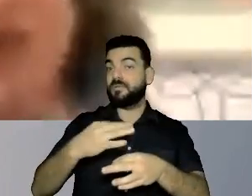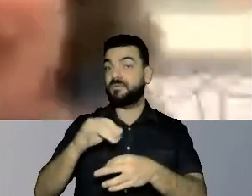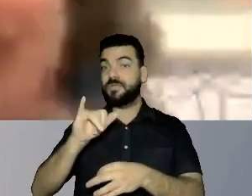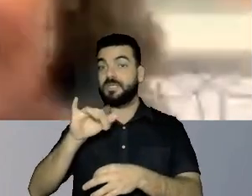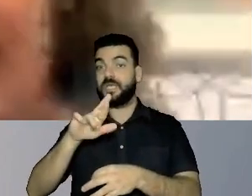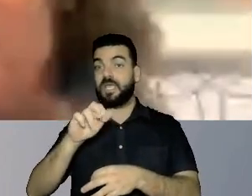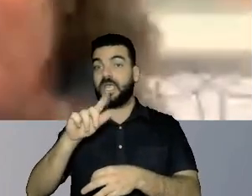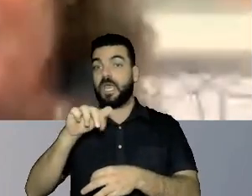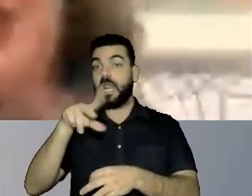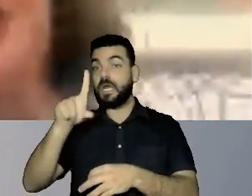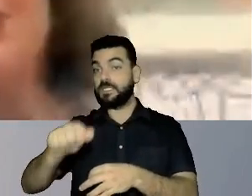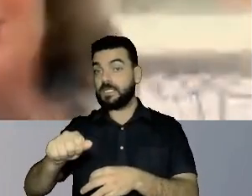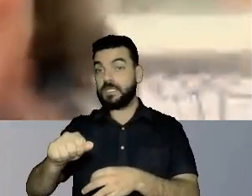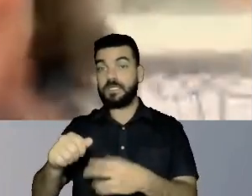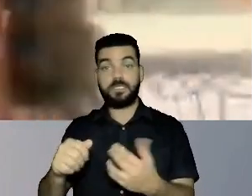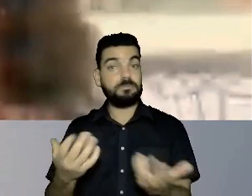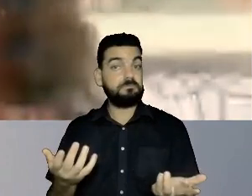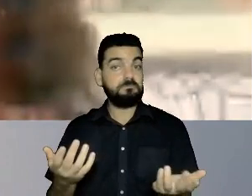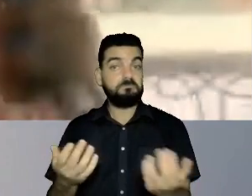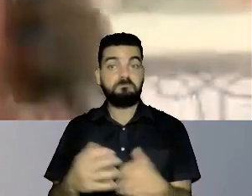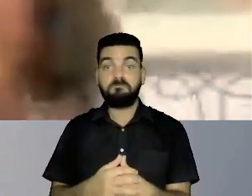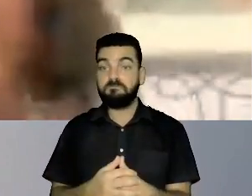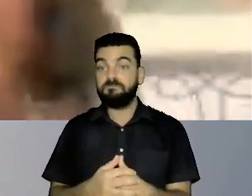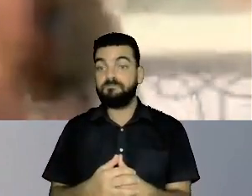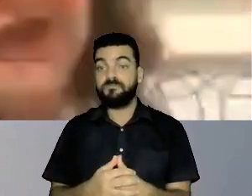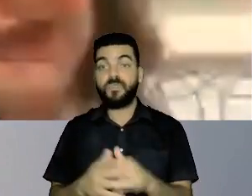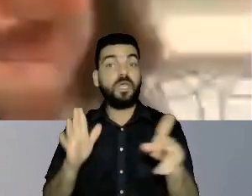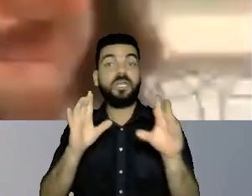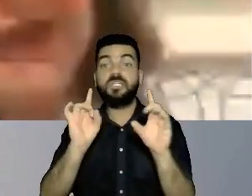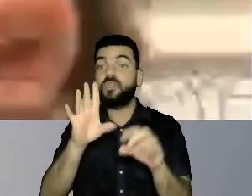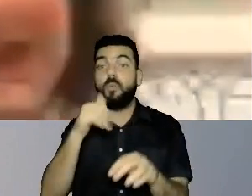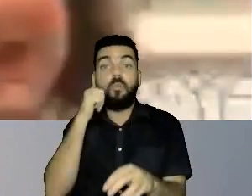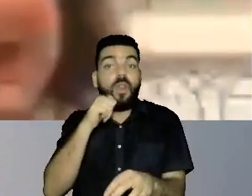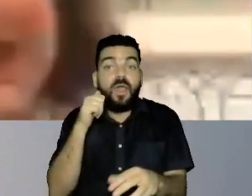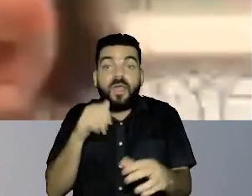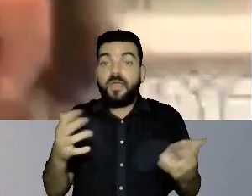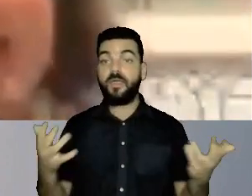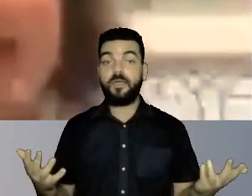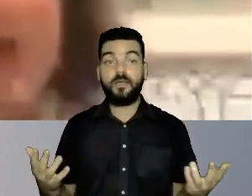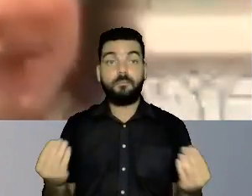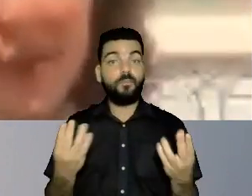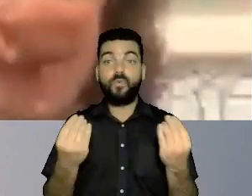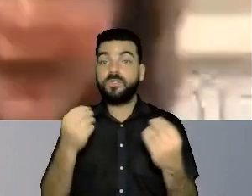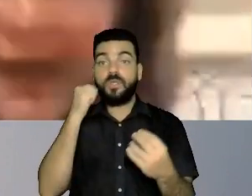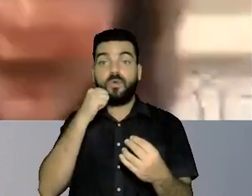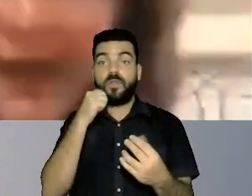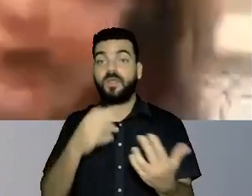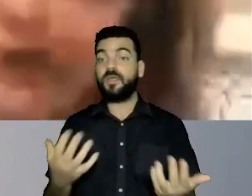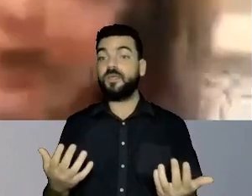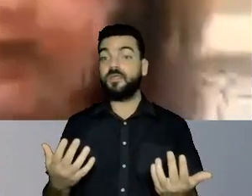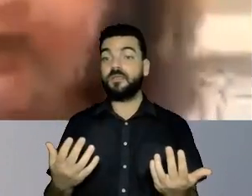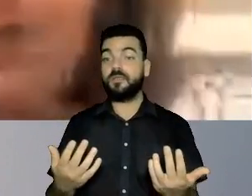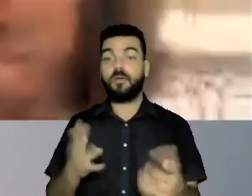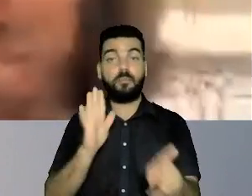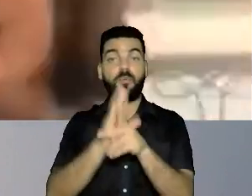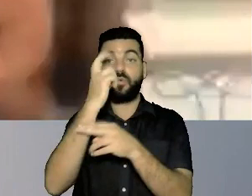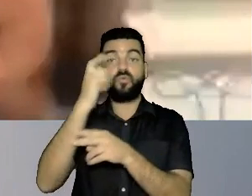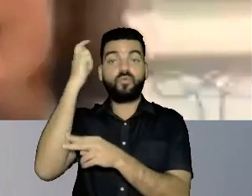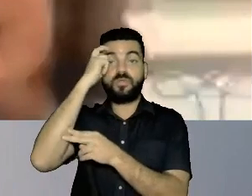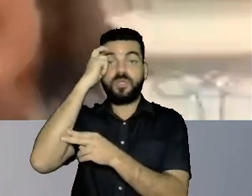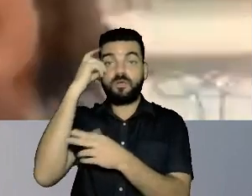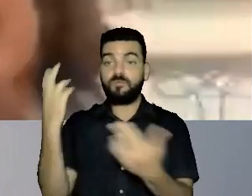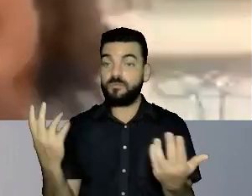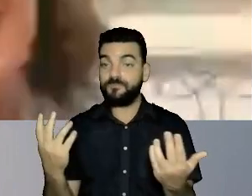tem as doceiras de Pelotas, tem a renda irlandesa, o modo de fazer renda irlandesa de